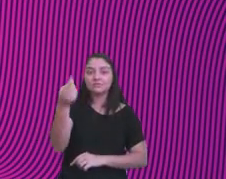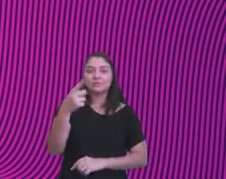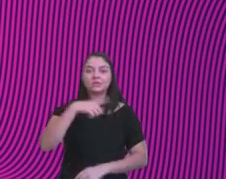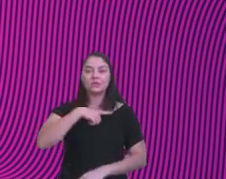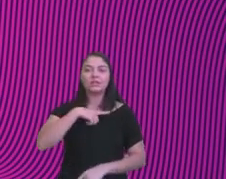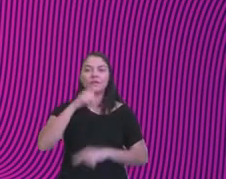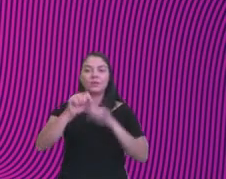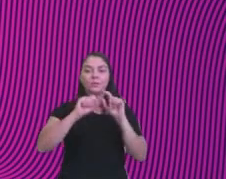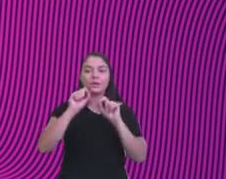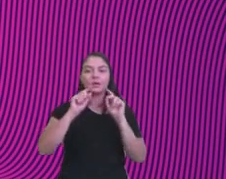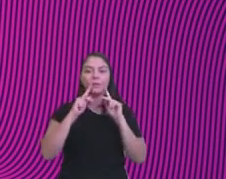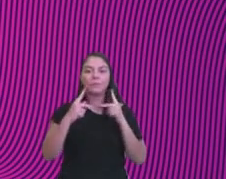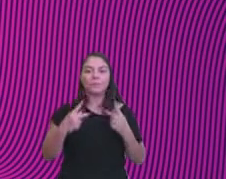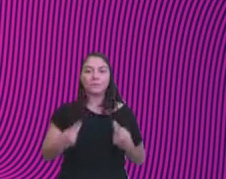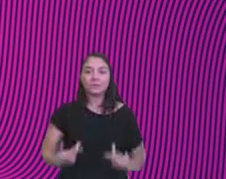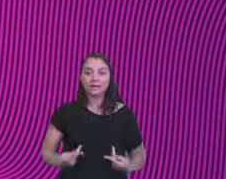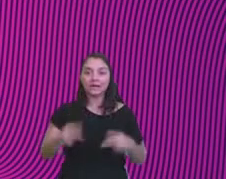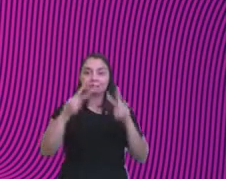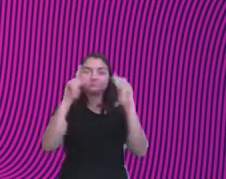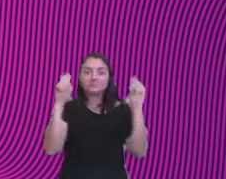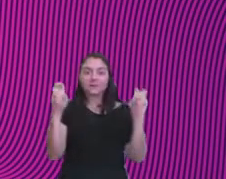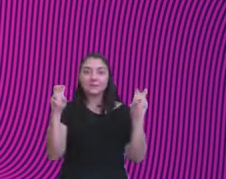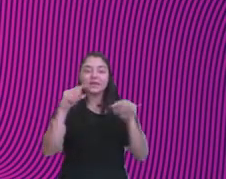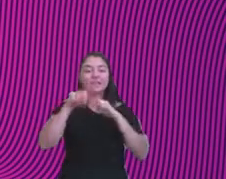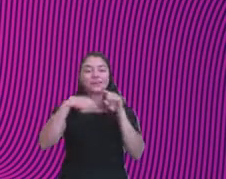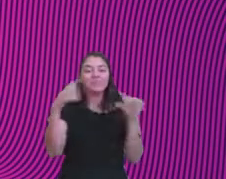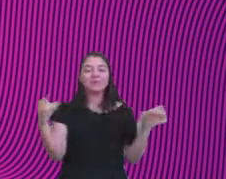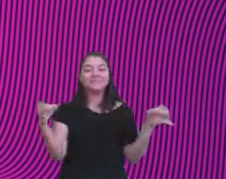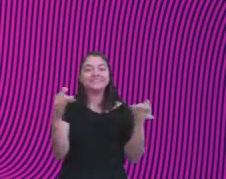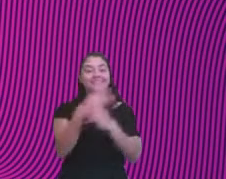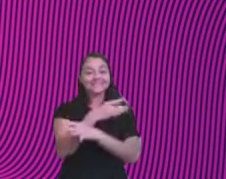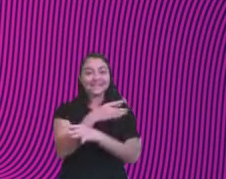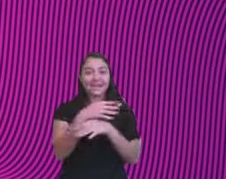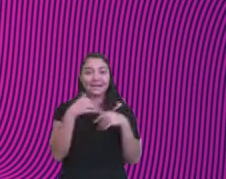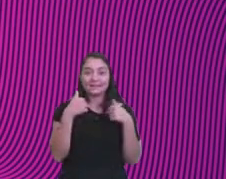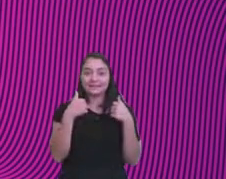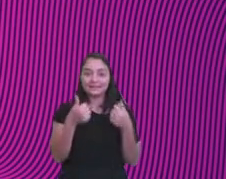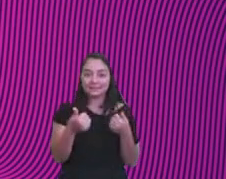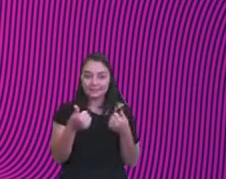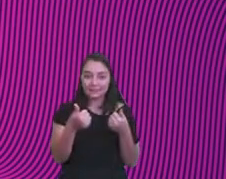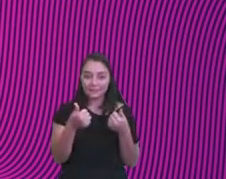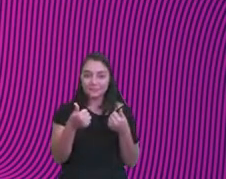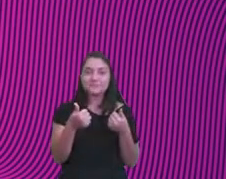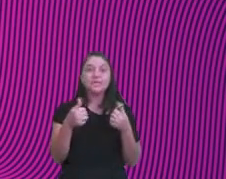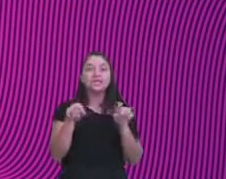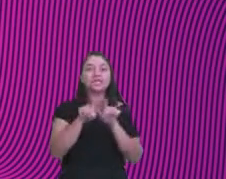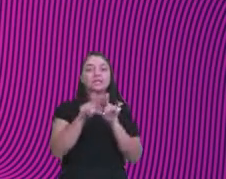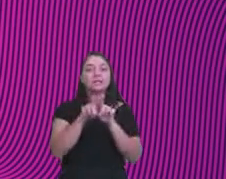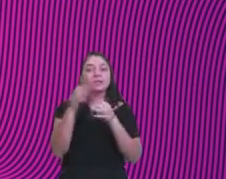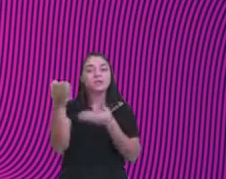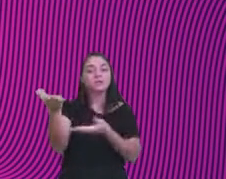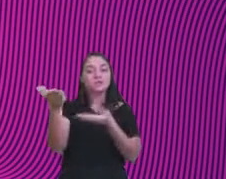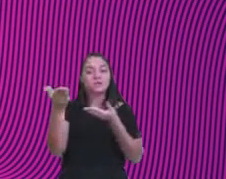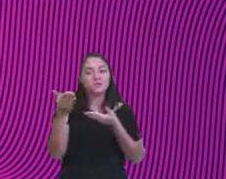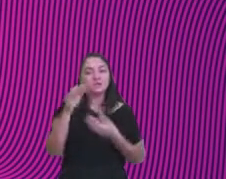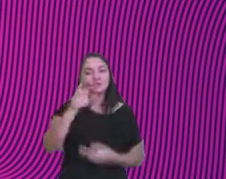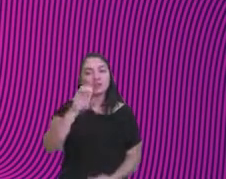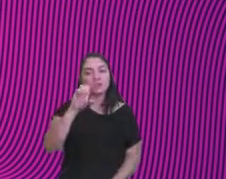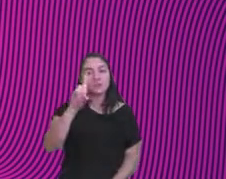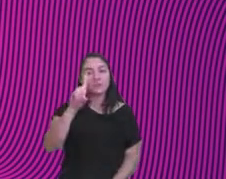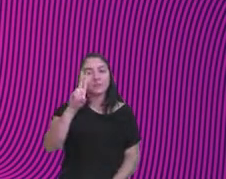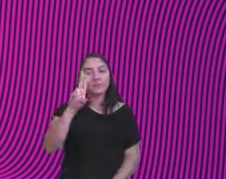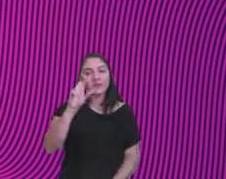humanidades, que vai encerrar o evento e vai ser conduzida por Eduardo Gianetti,